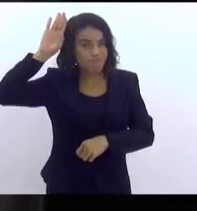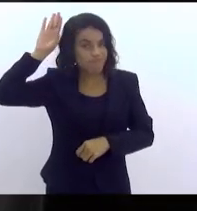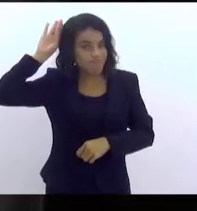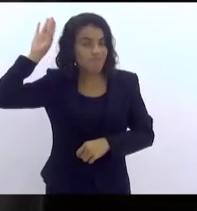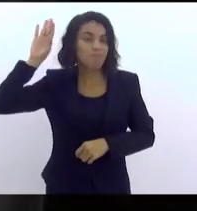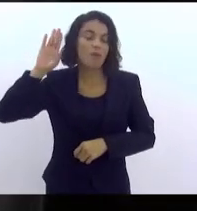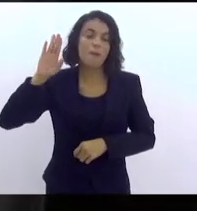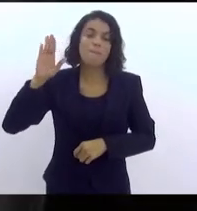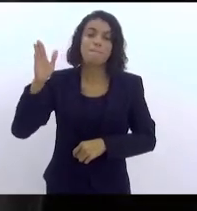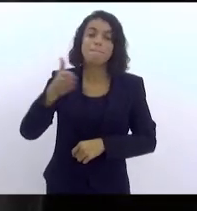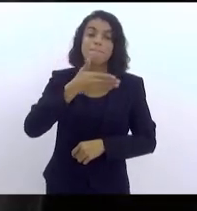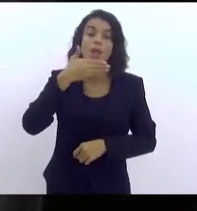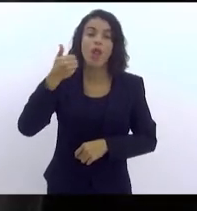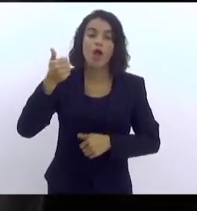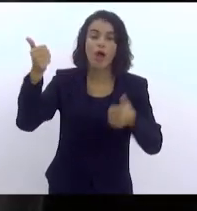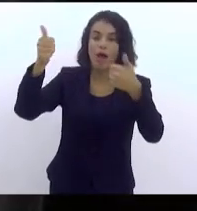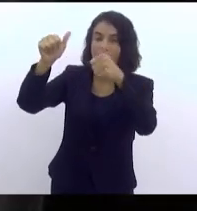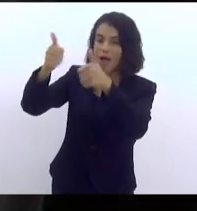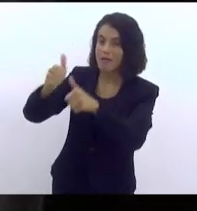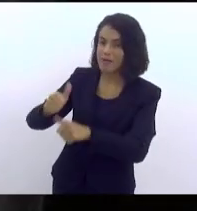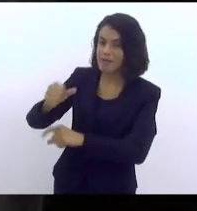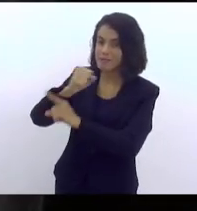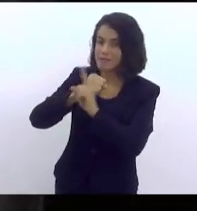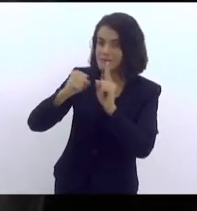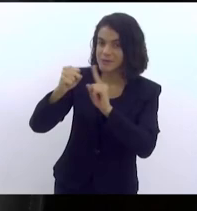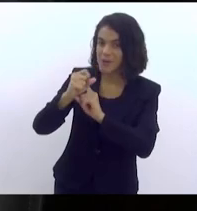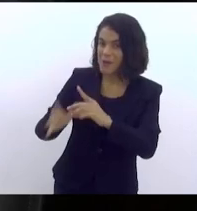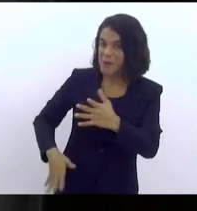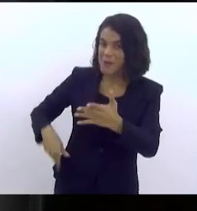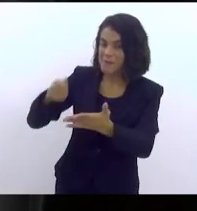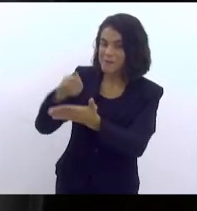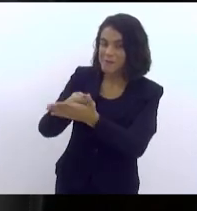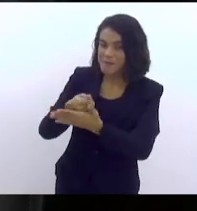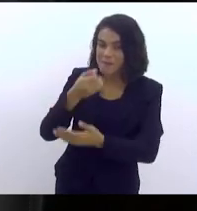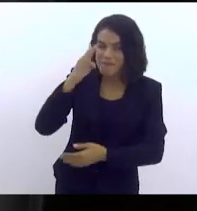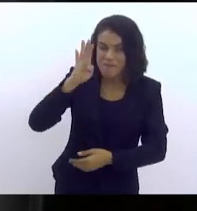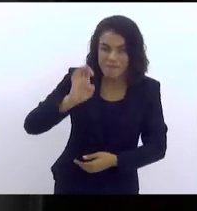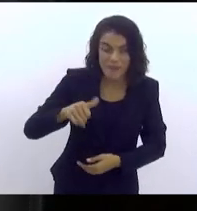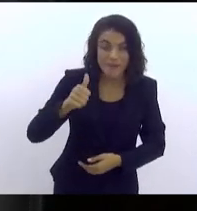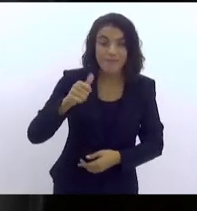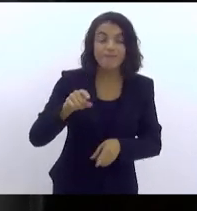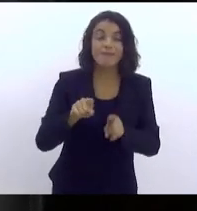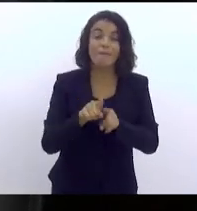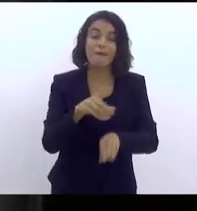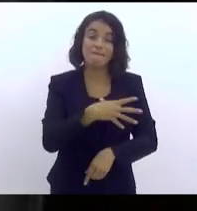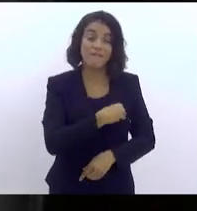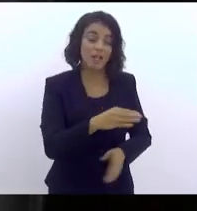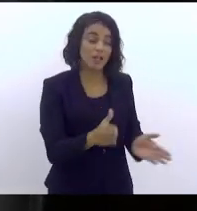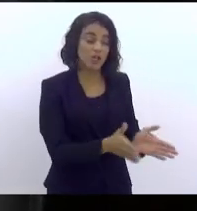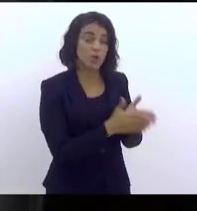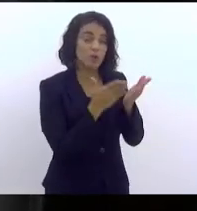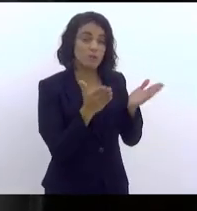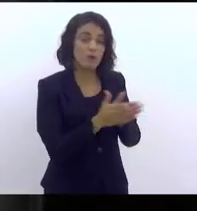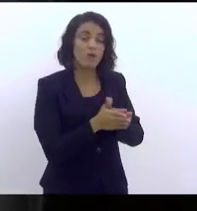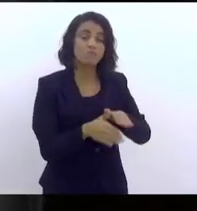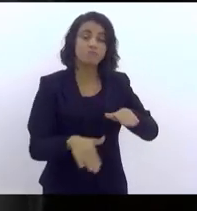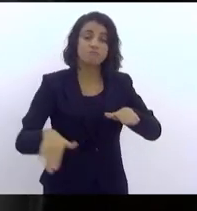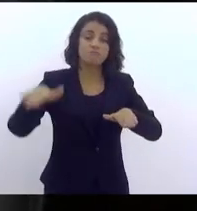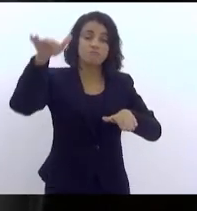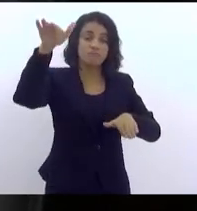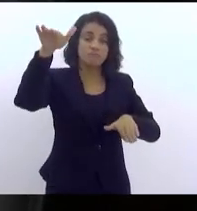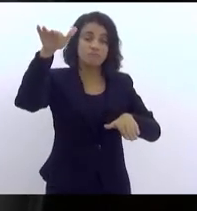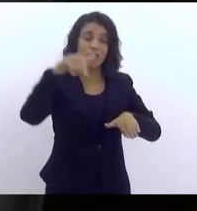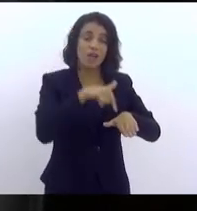bem avaliados pela sociedade que pagam bem enquanto os filhos do pobre continua sendo